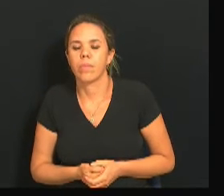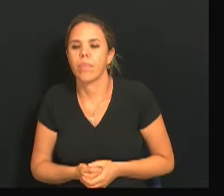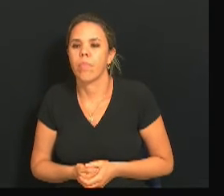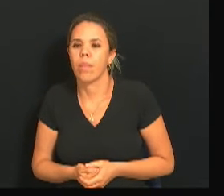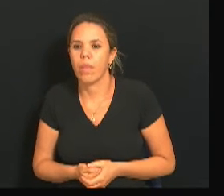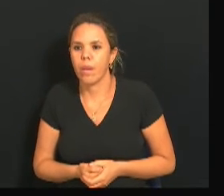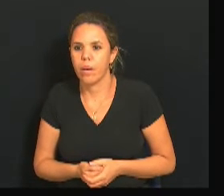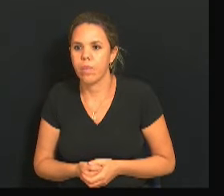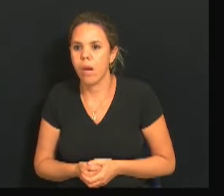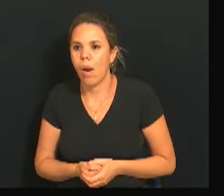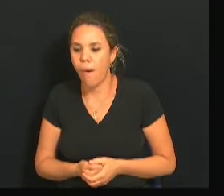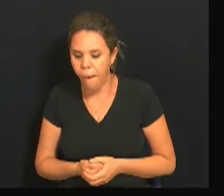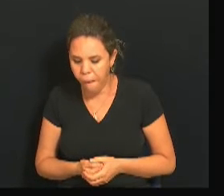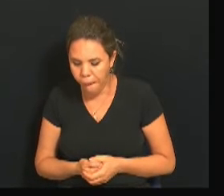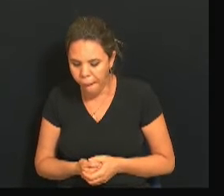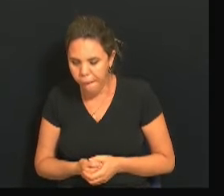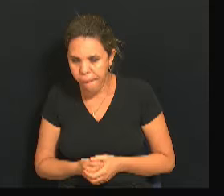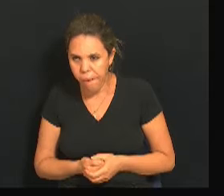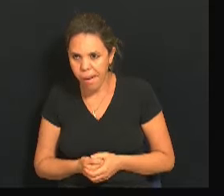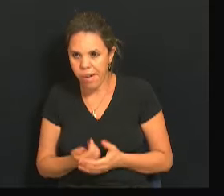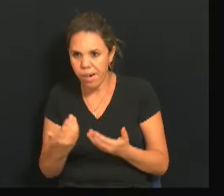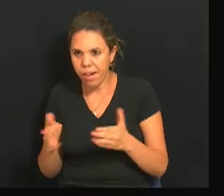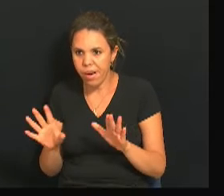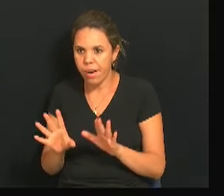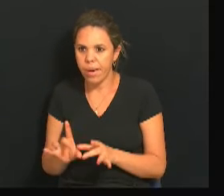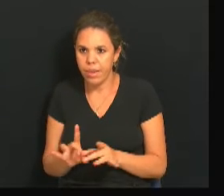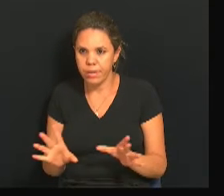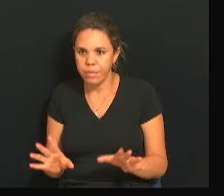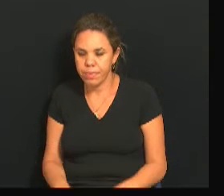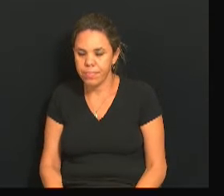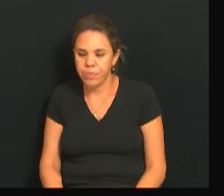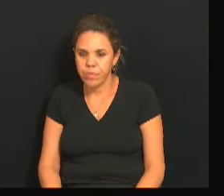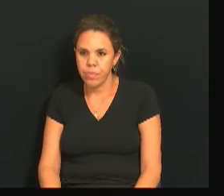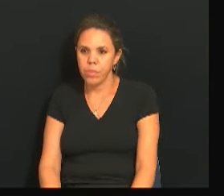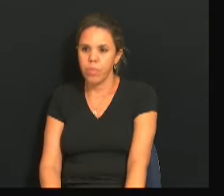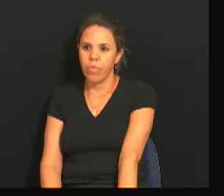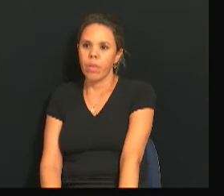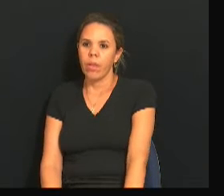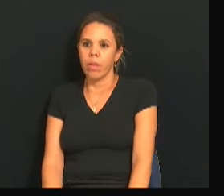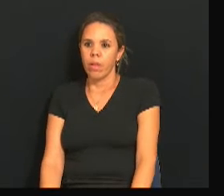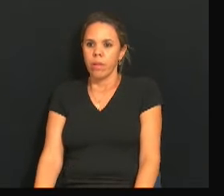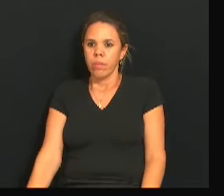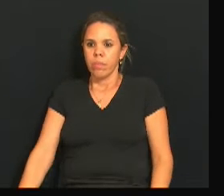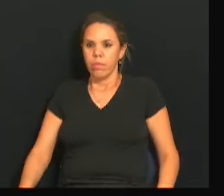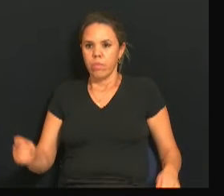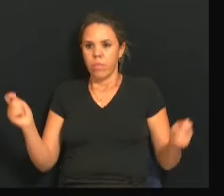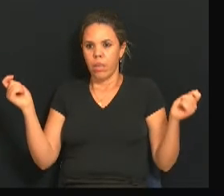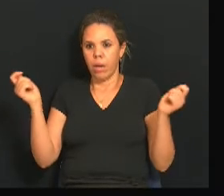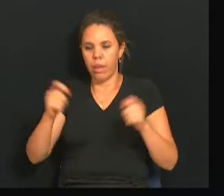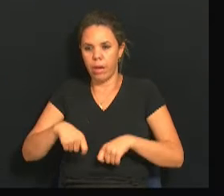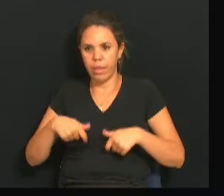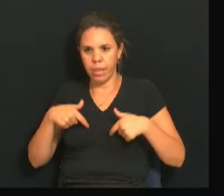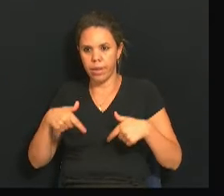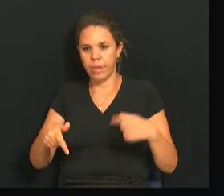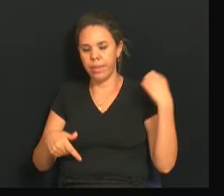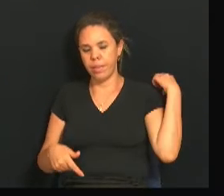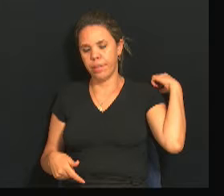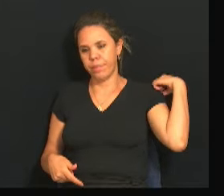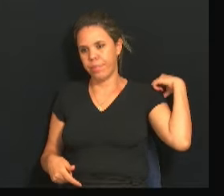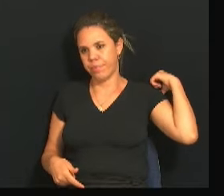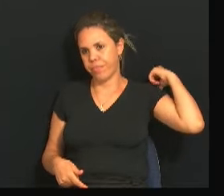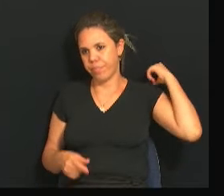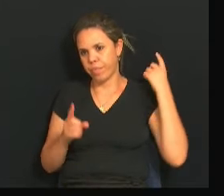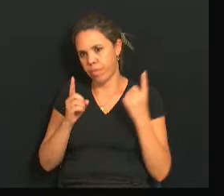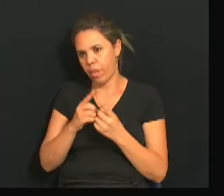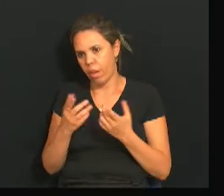que estar aberto a isso, a essa nossa capacidade e poder de intervir na definição geral do funcionamento,